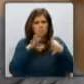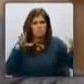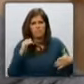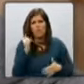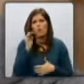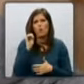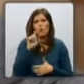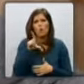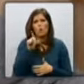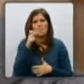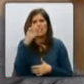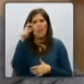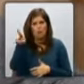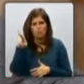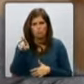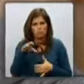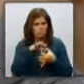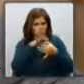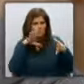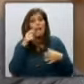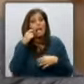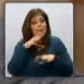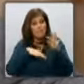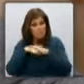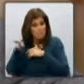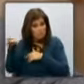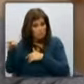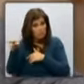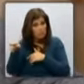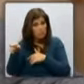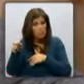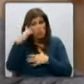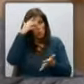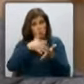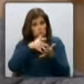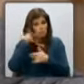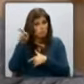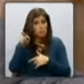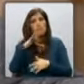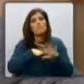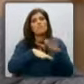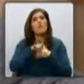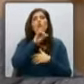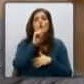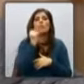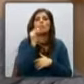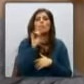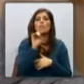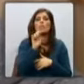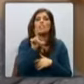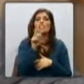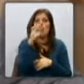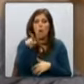nenhuma. Os que fizeram aqueles atentados fizeram-no em nome do Islão. Mas o Islão